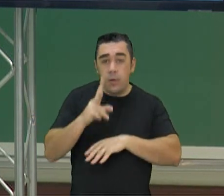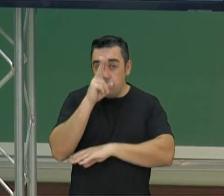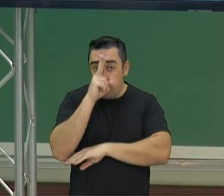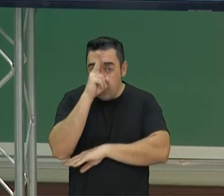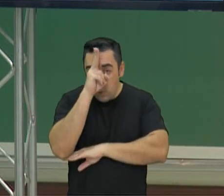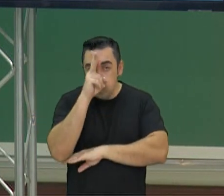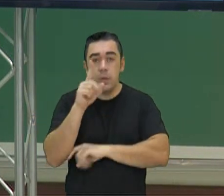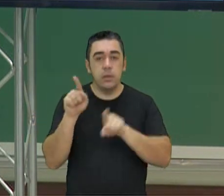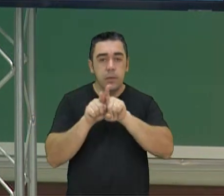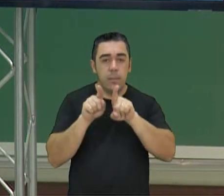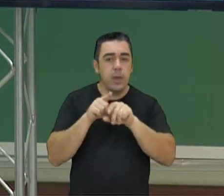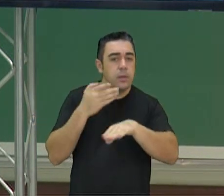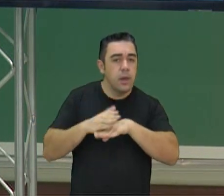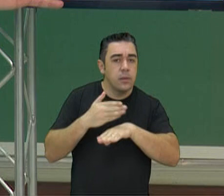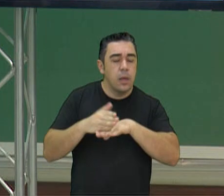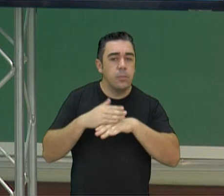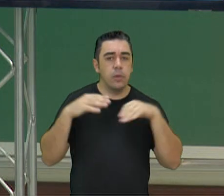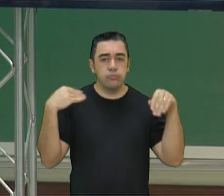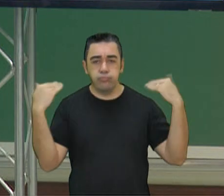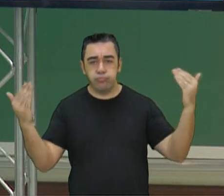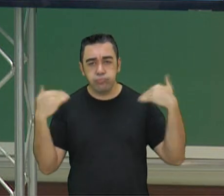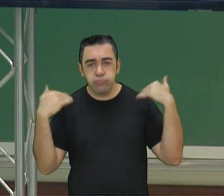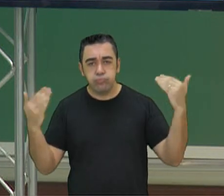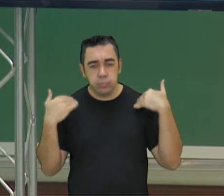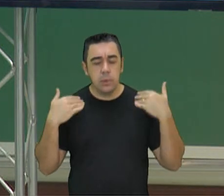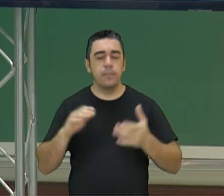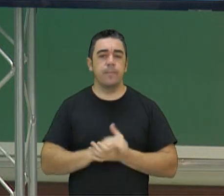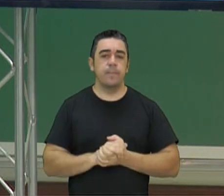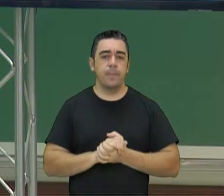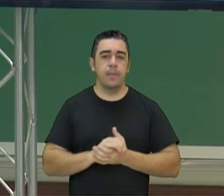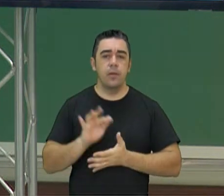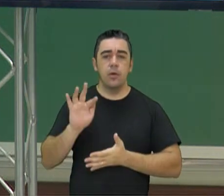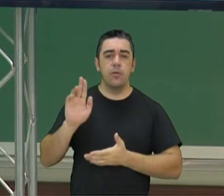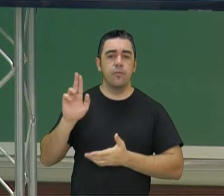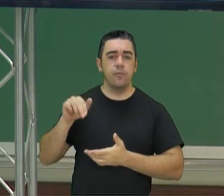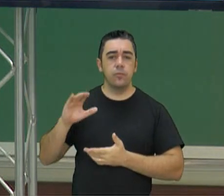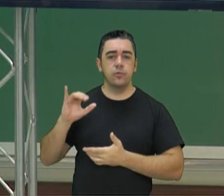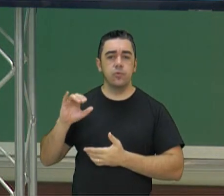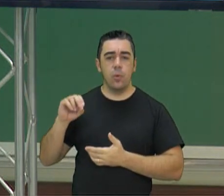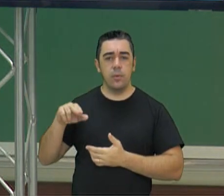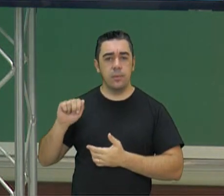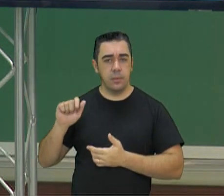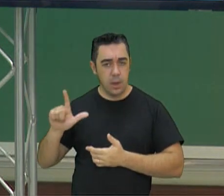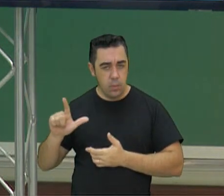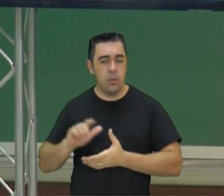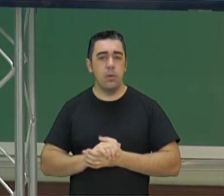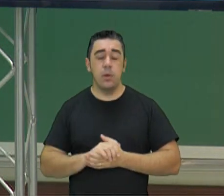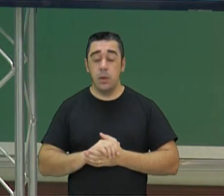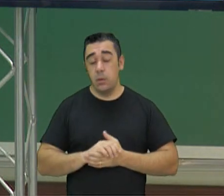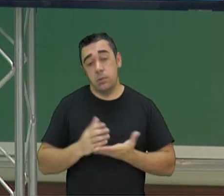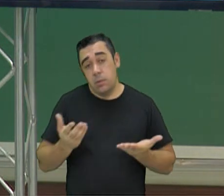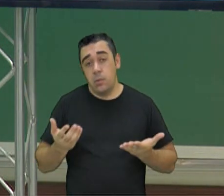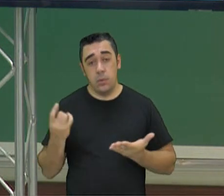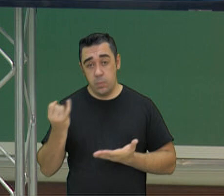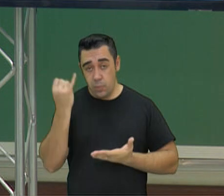e treinamentos funcionais, né? Então, é a respiração mais usada. Então, a vantagem de se utilizar ela é o